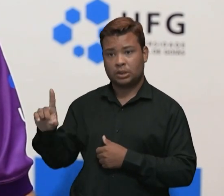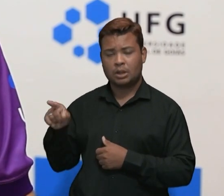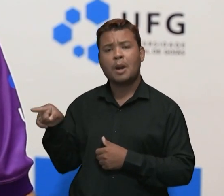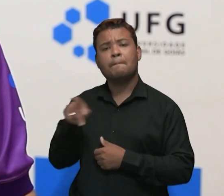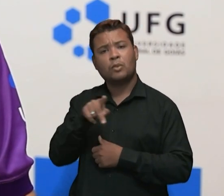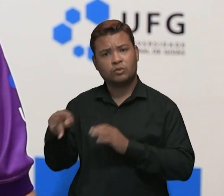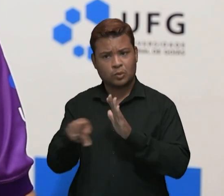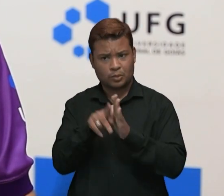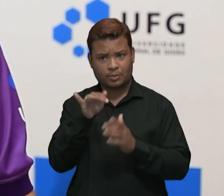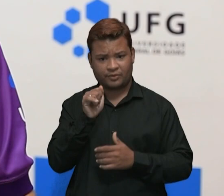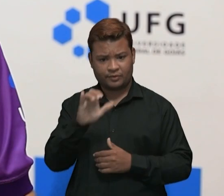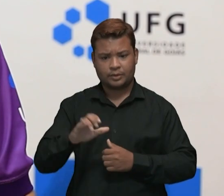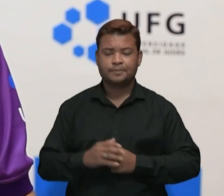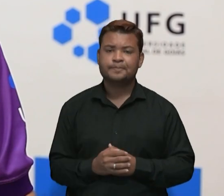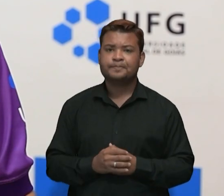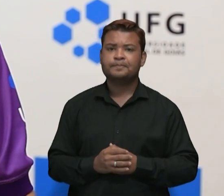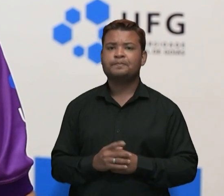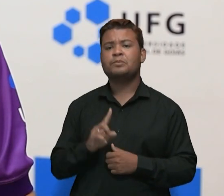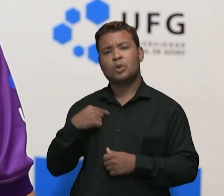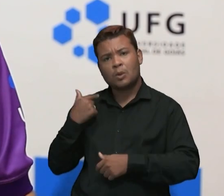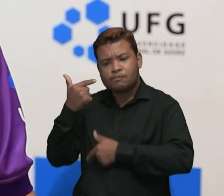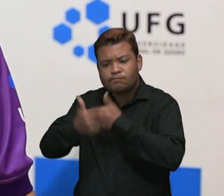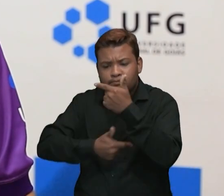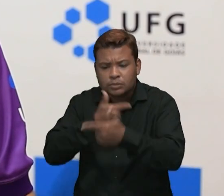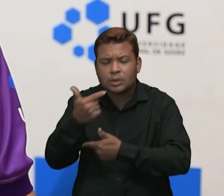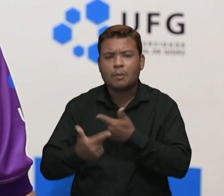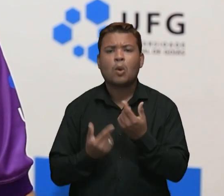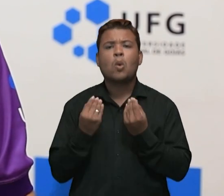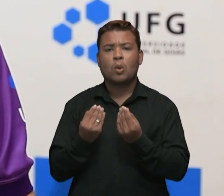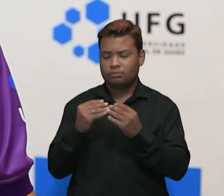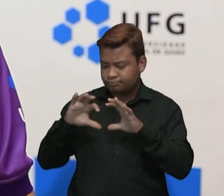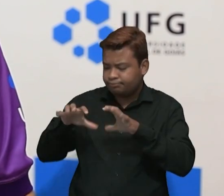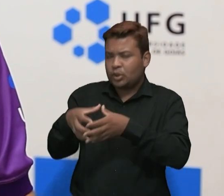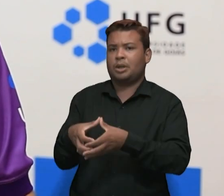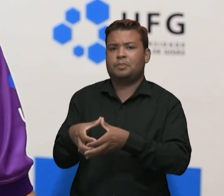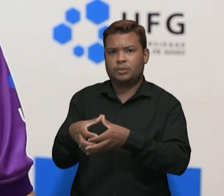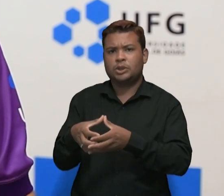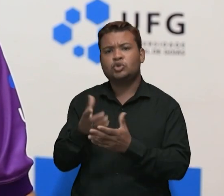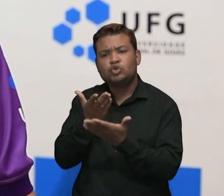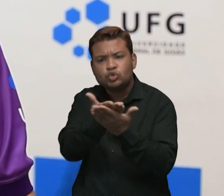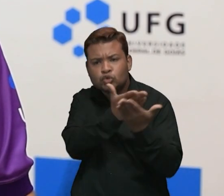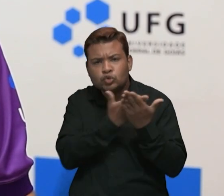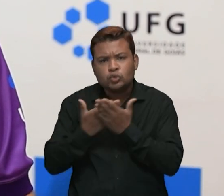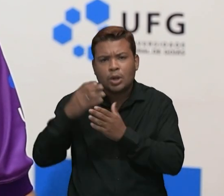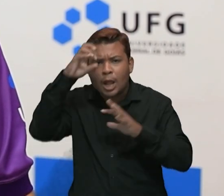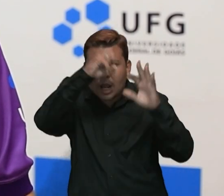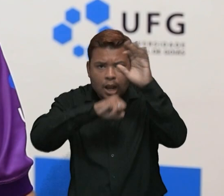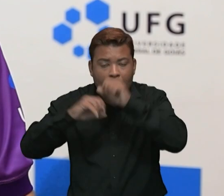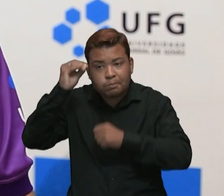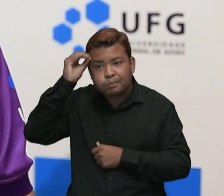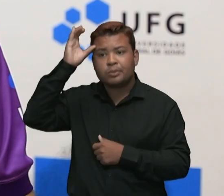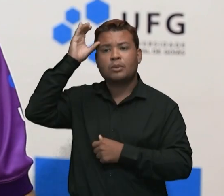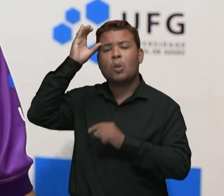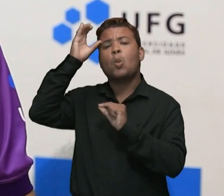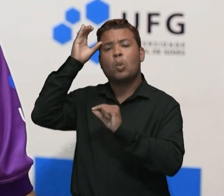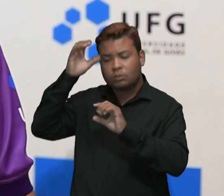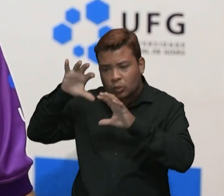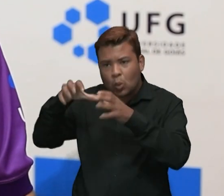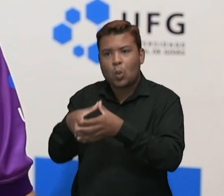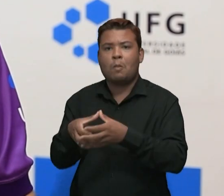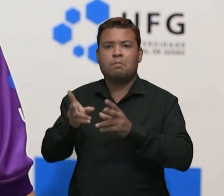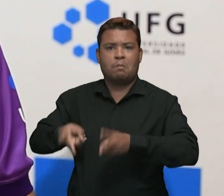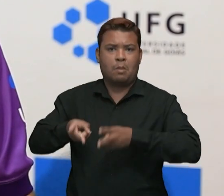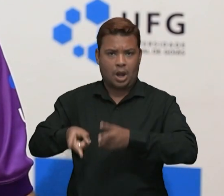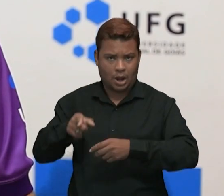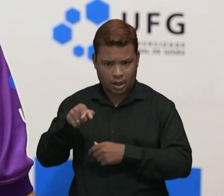FIC. O trabalho aqui é feito muitas vezes em equipe, né? O conhecimento é adquirido em equipe, né? No